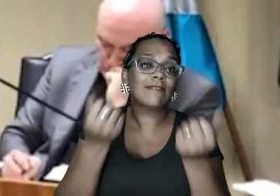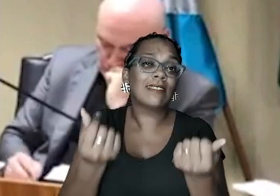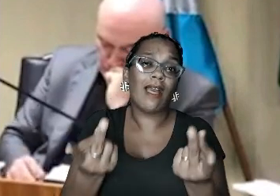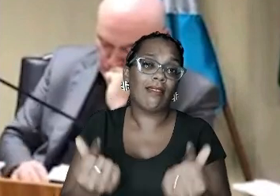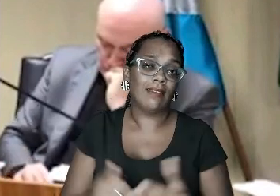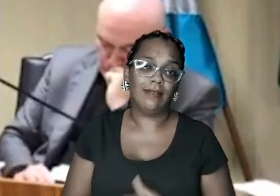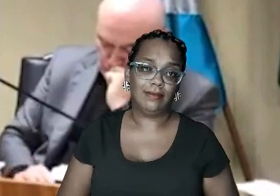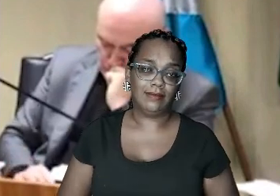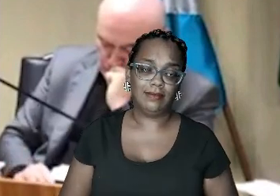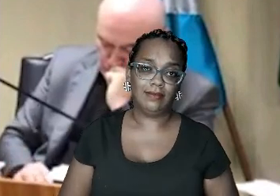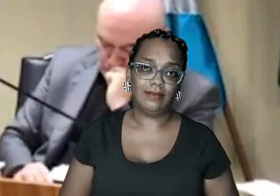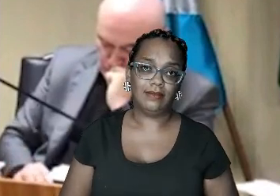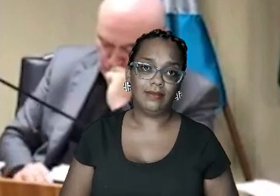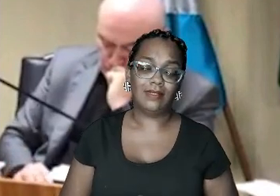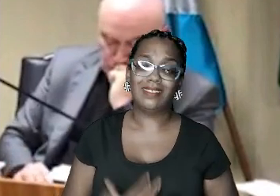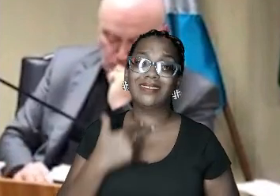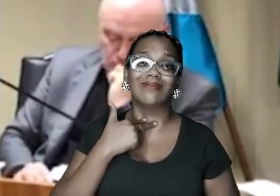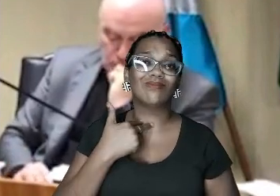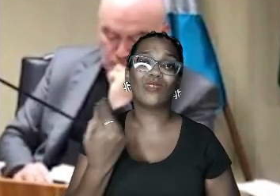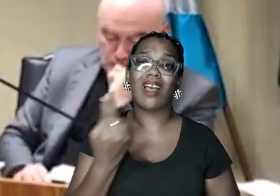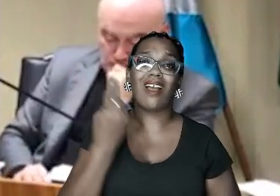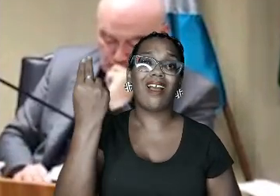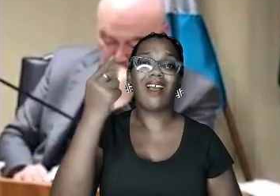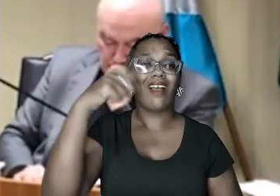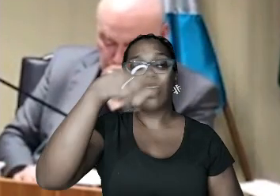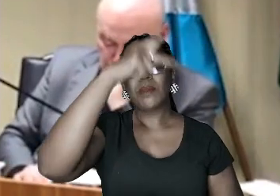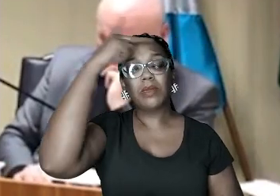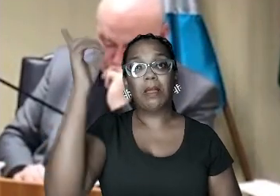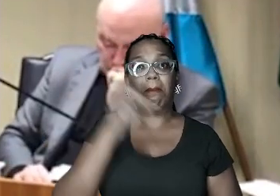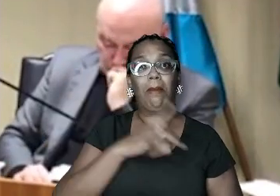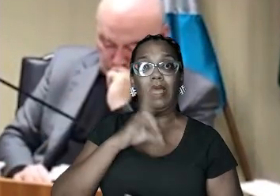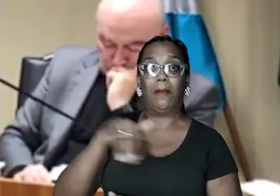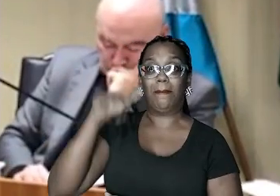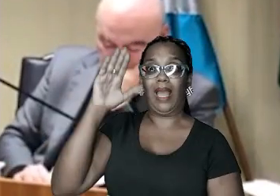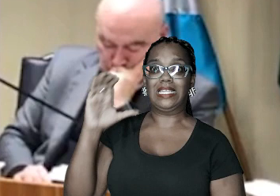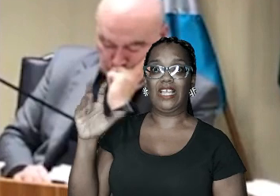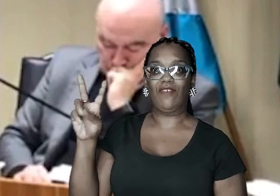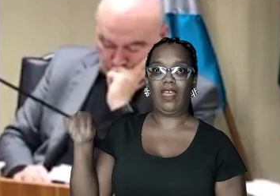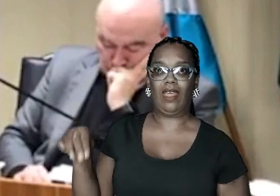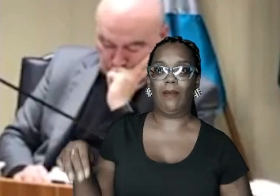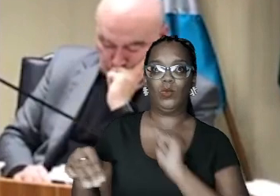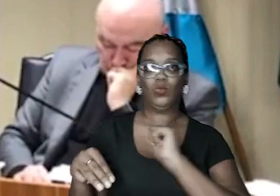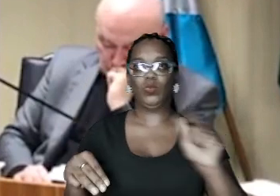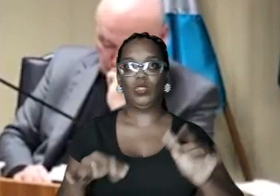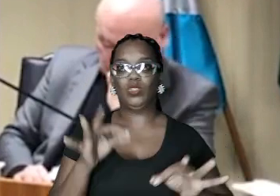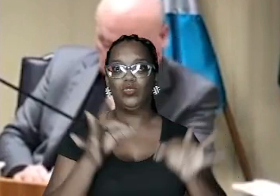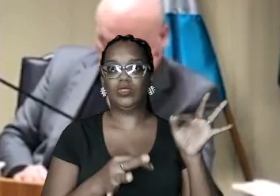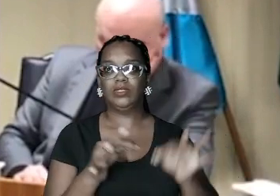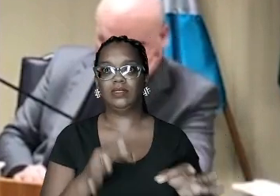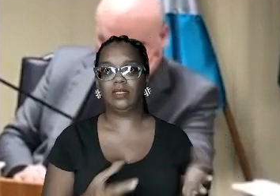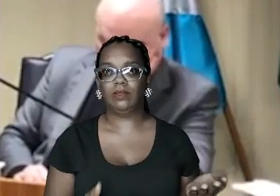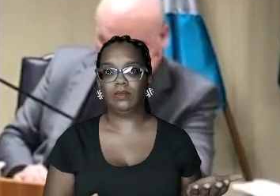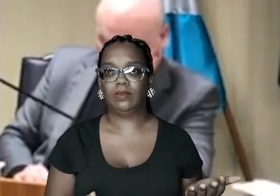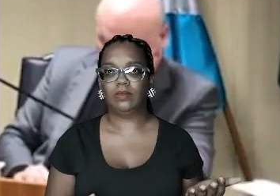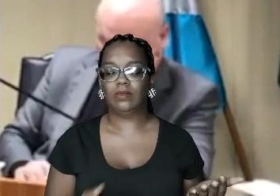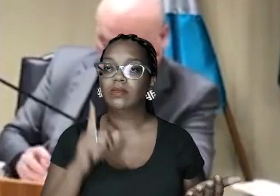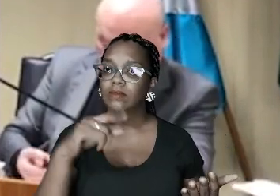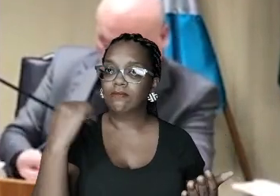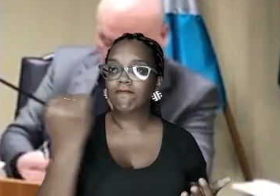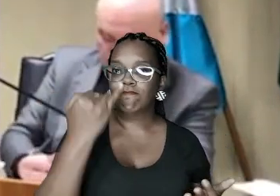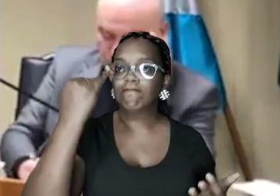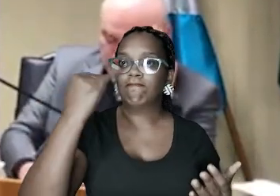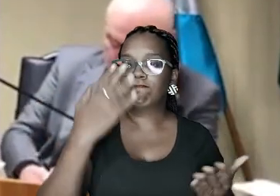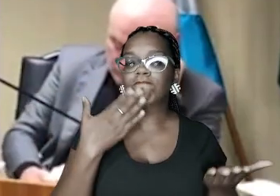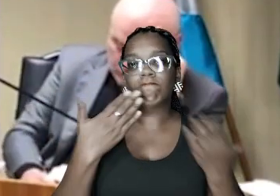e não pode as pessoas não podem ter mais medo da servir então é muito importante que essa conversa